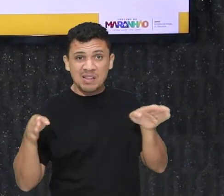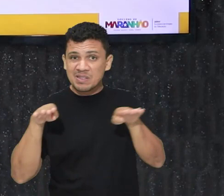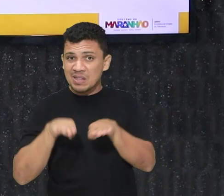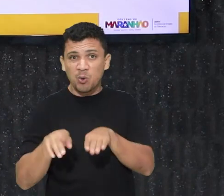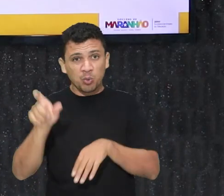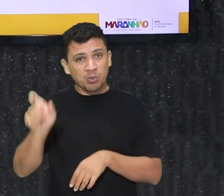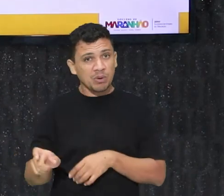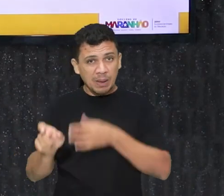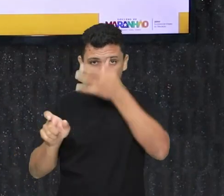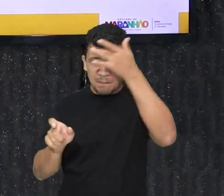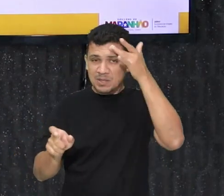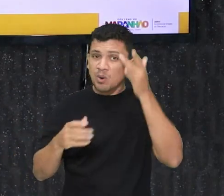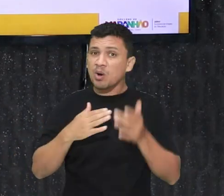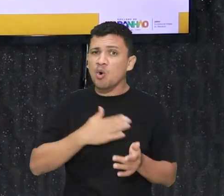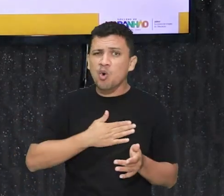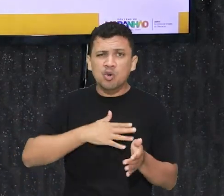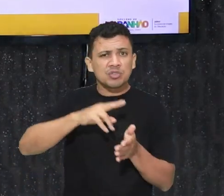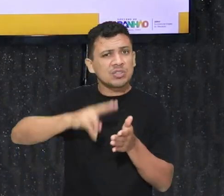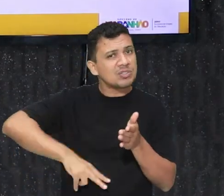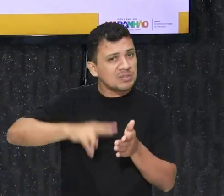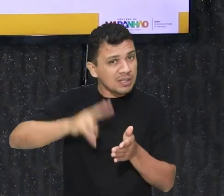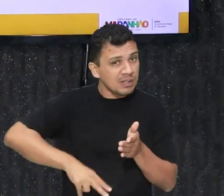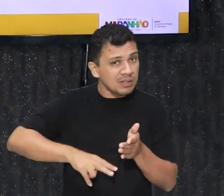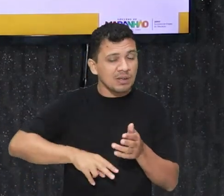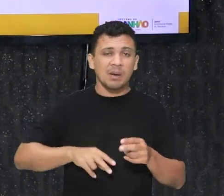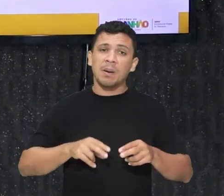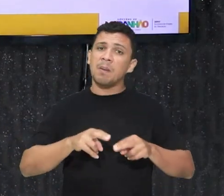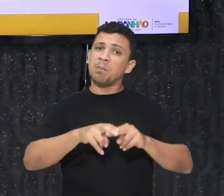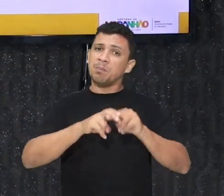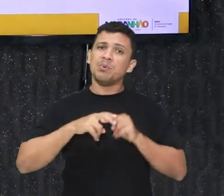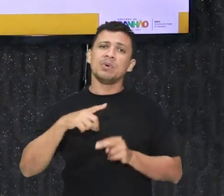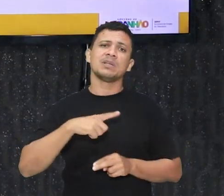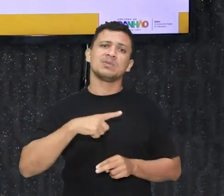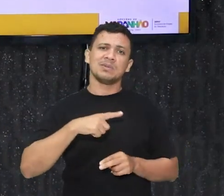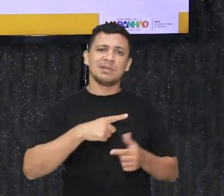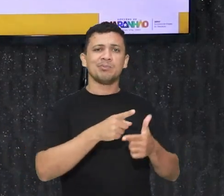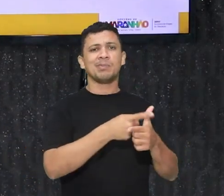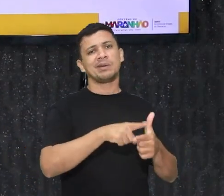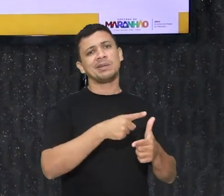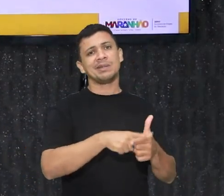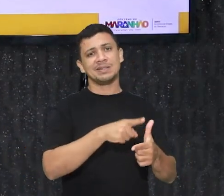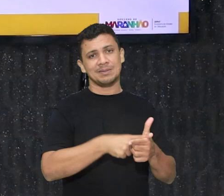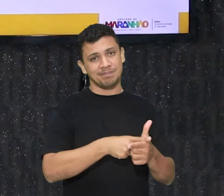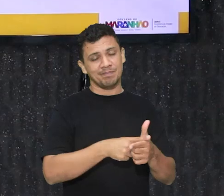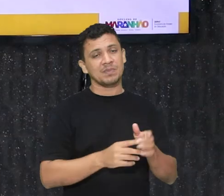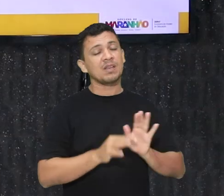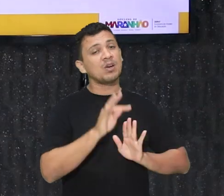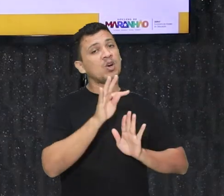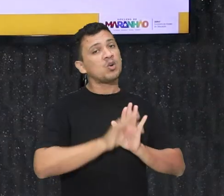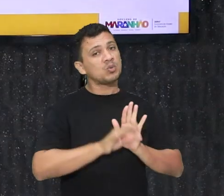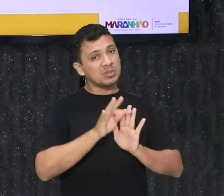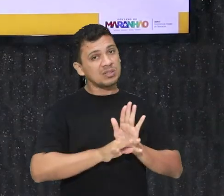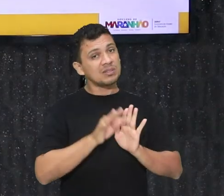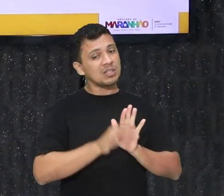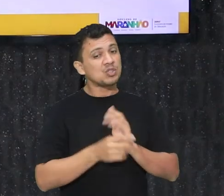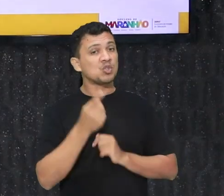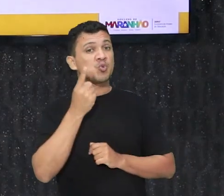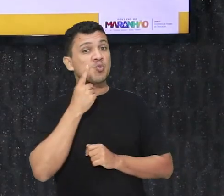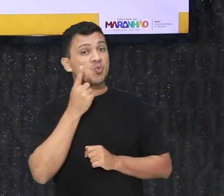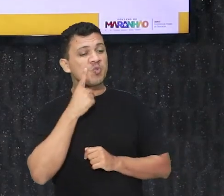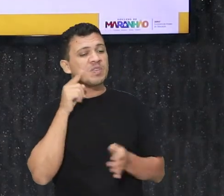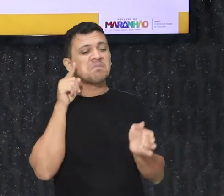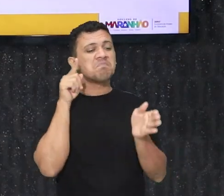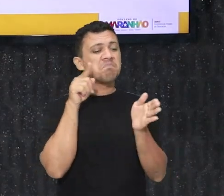que gostam de ler. Por isso existe uma crise. É um texto que questiona a